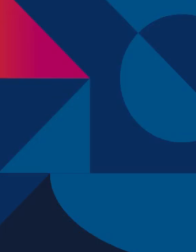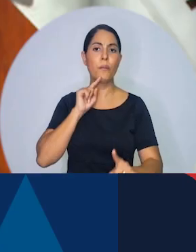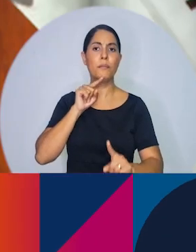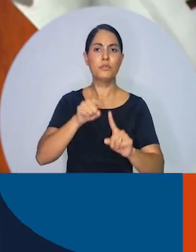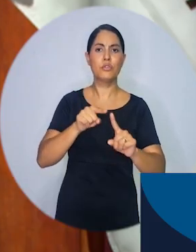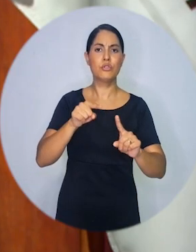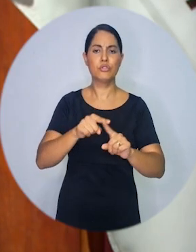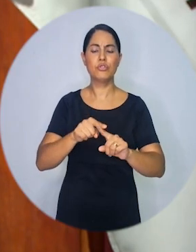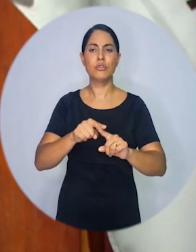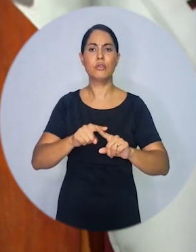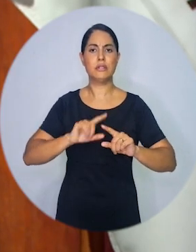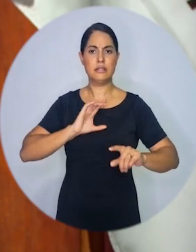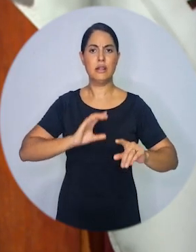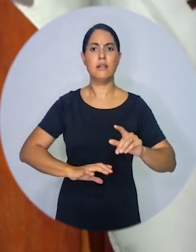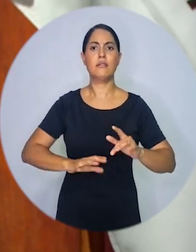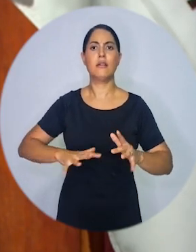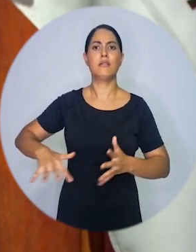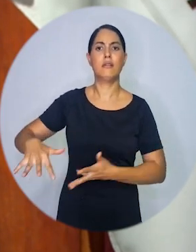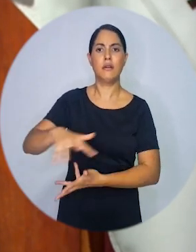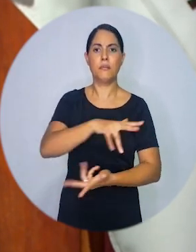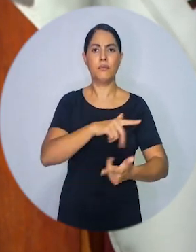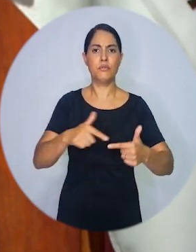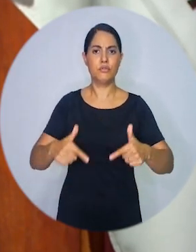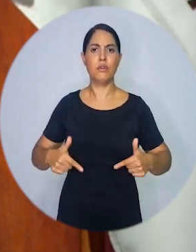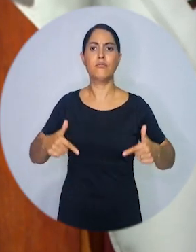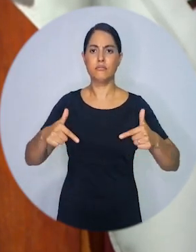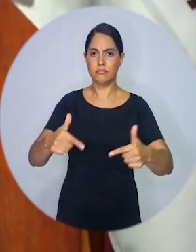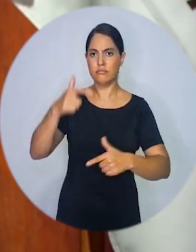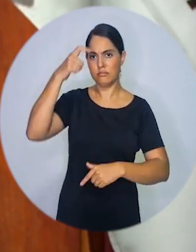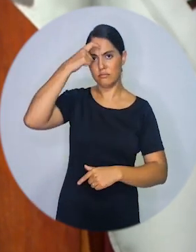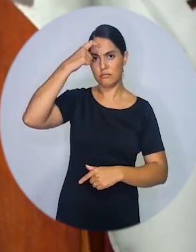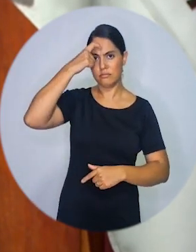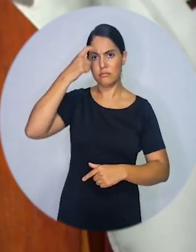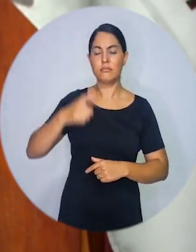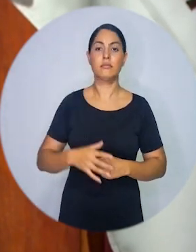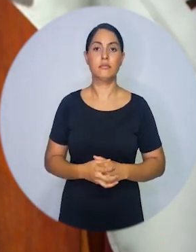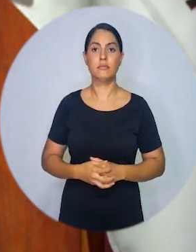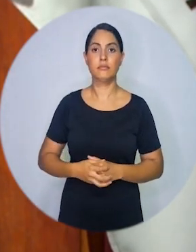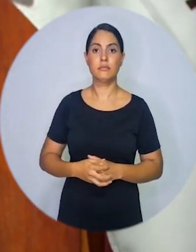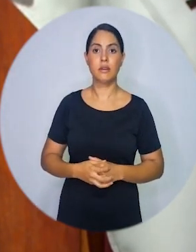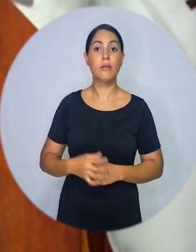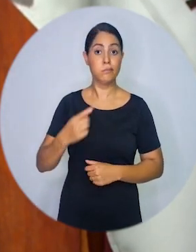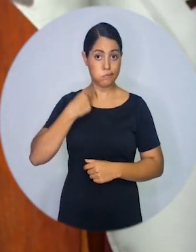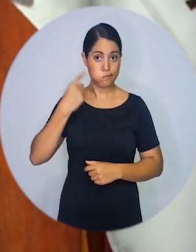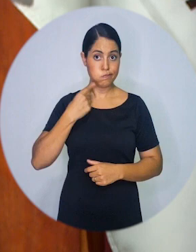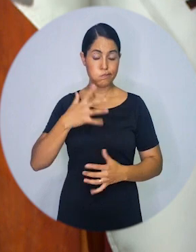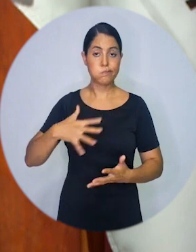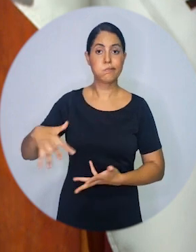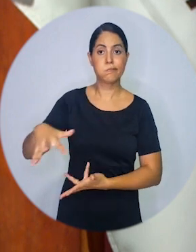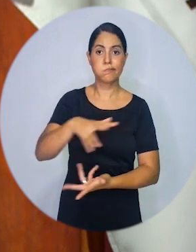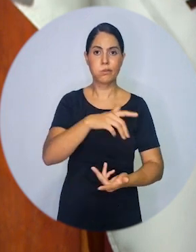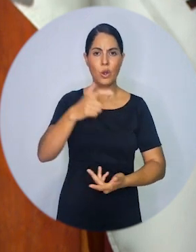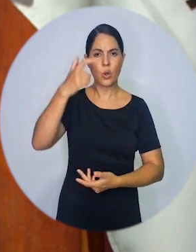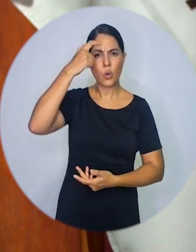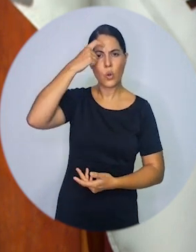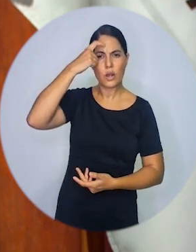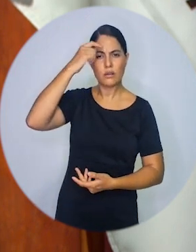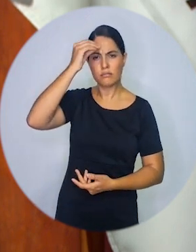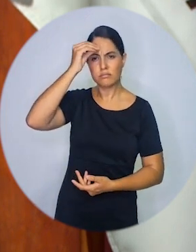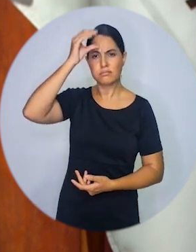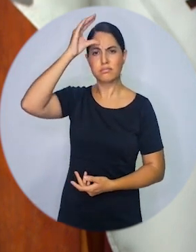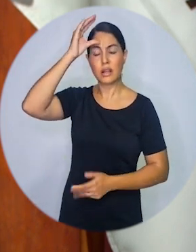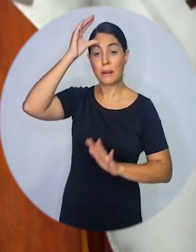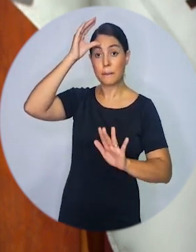da advocacia, que traz consigo uma noção de cidadania global, ativa e consciente. A advocacia global exige mais do